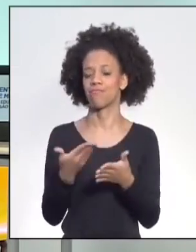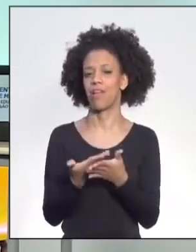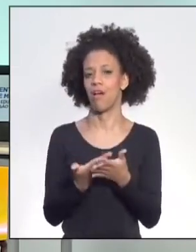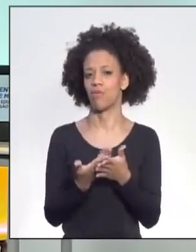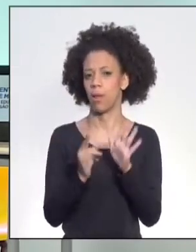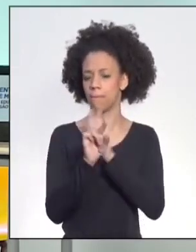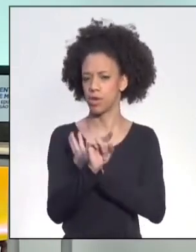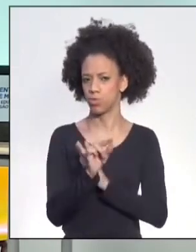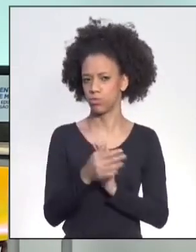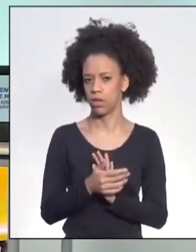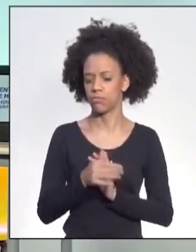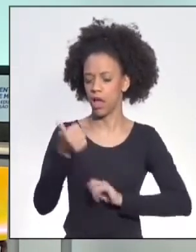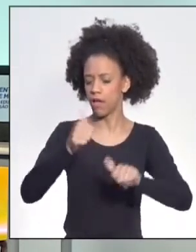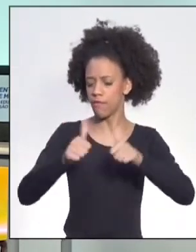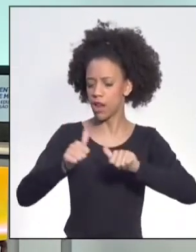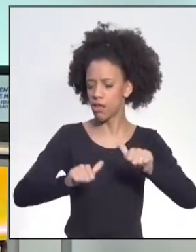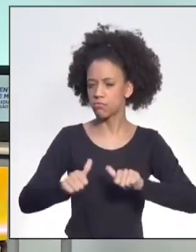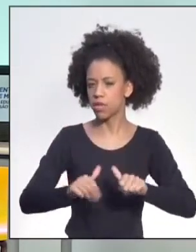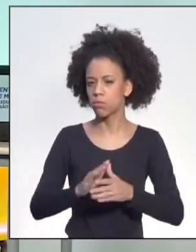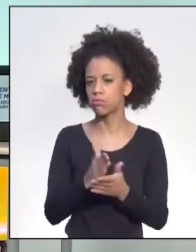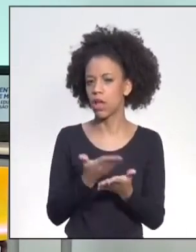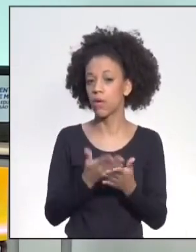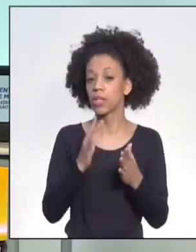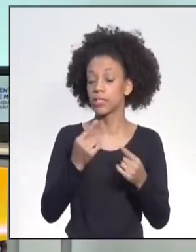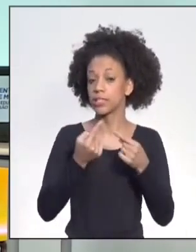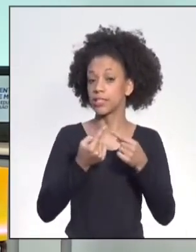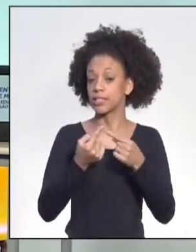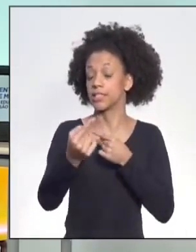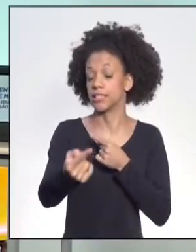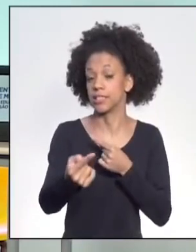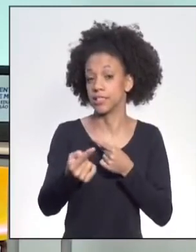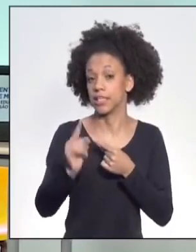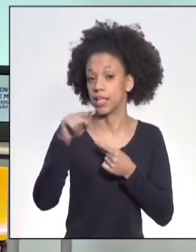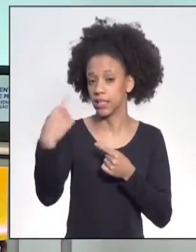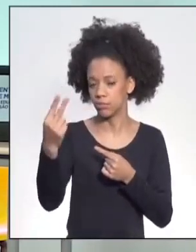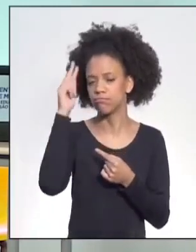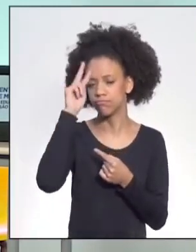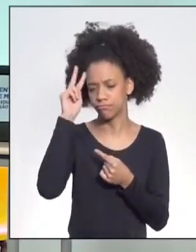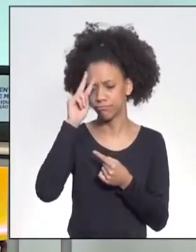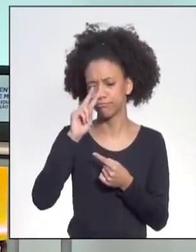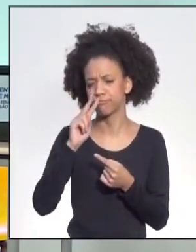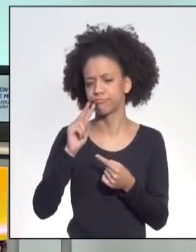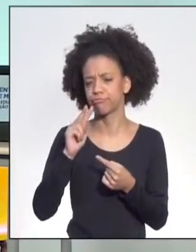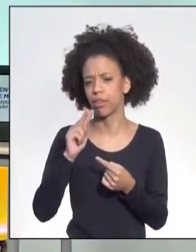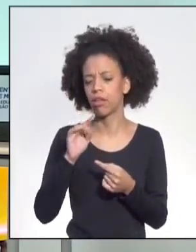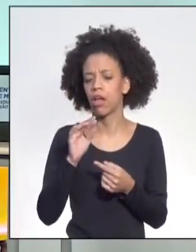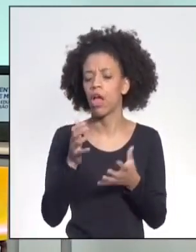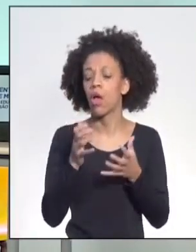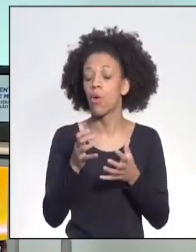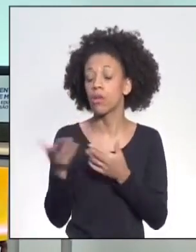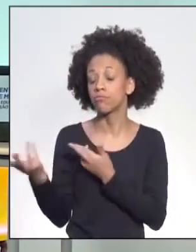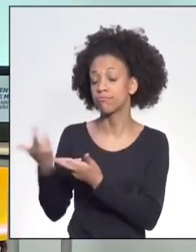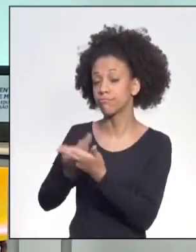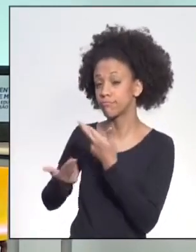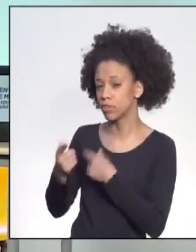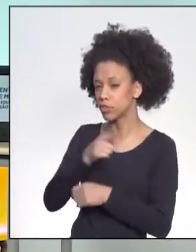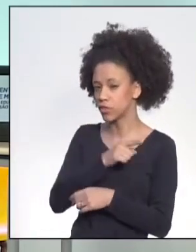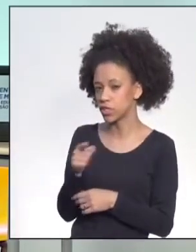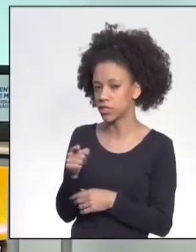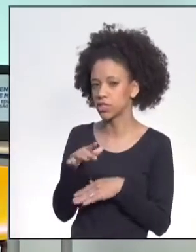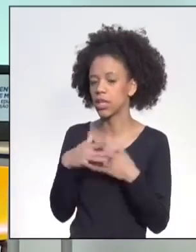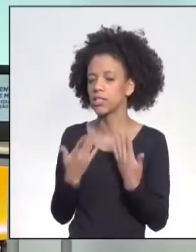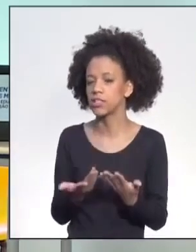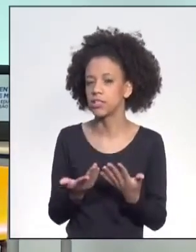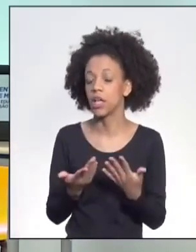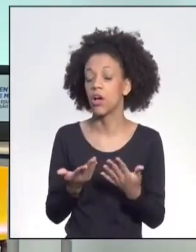avaliação da nossa aula. Aí, na semana que vem, na próxima aula de História, eu quero ver vocês respondendo. Aí eu vou fazer o seguinte, eu vou combinar